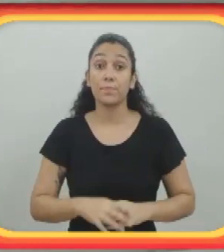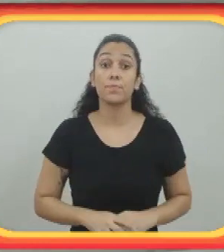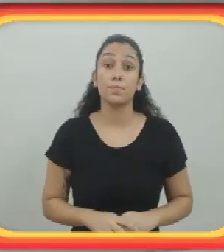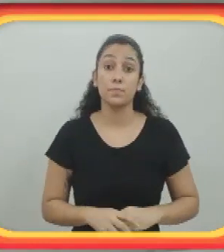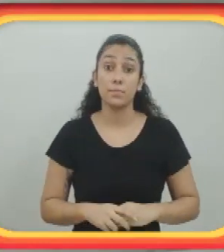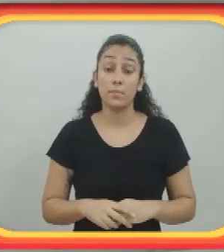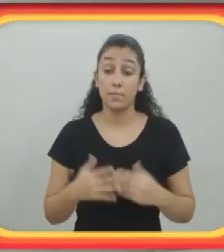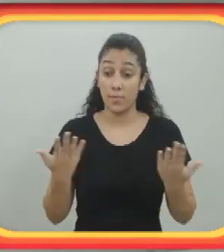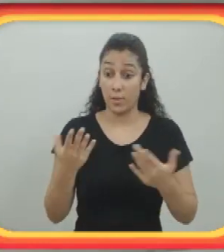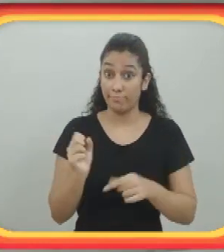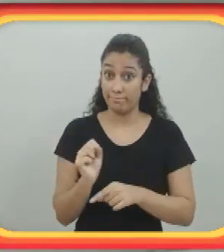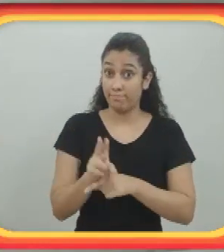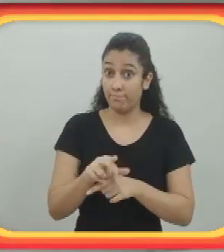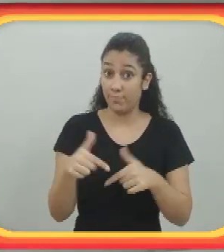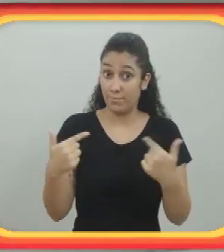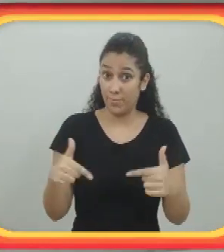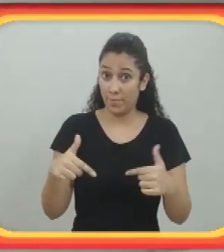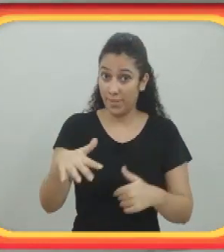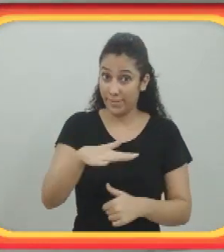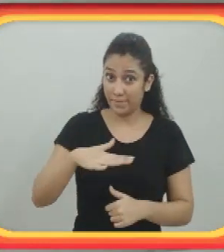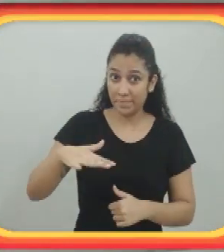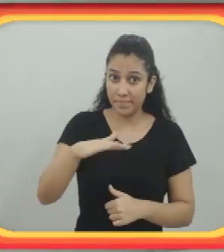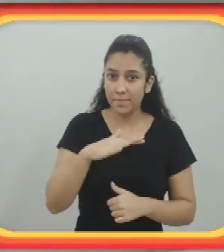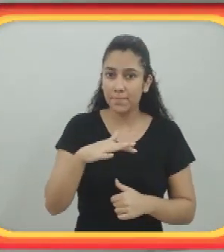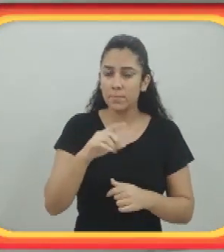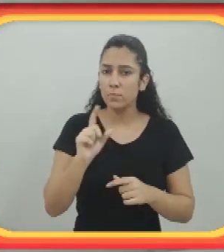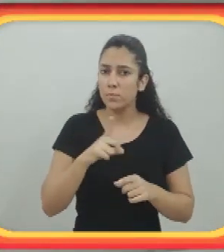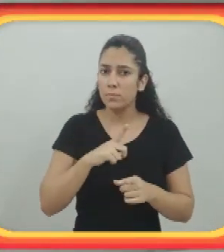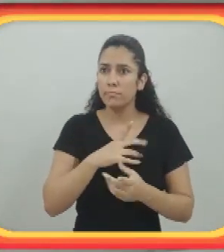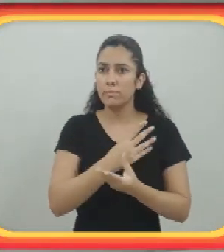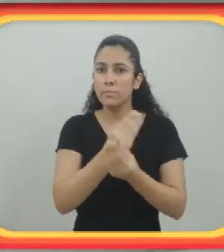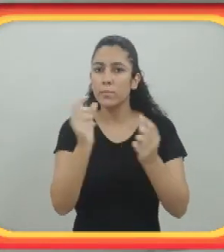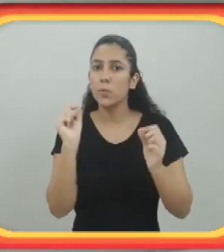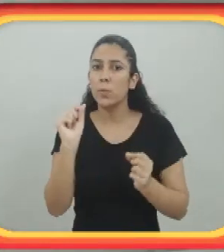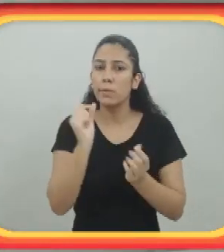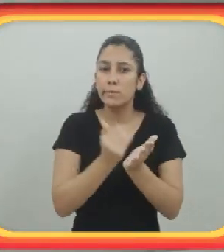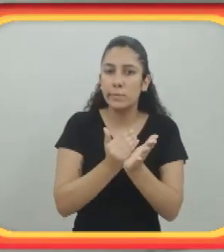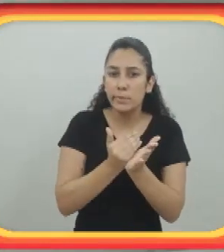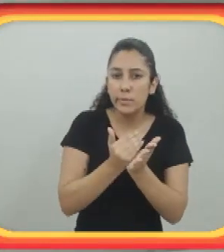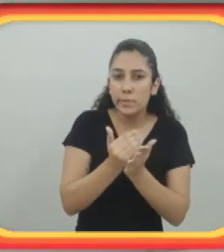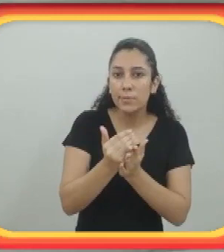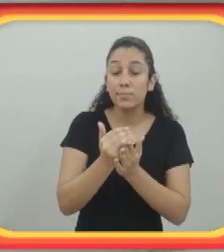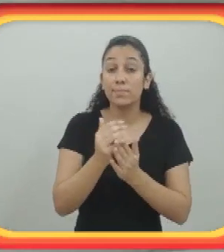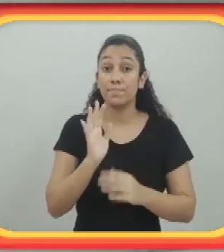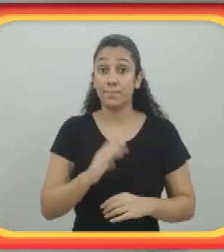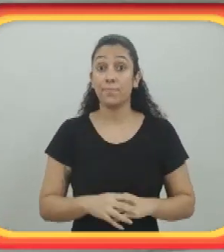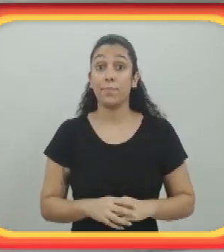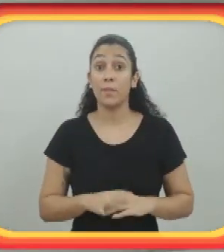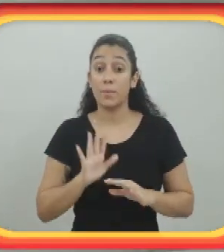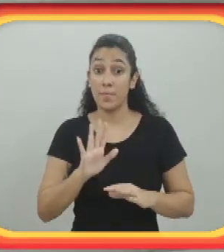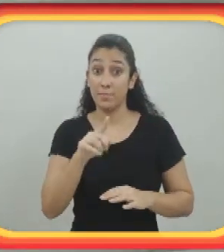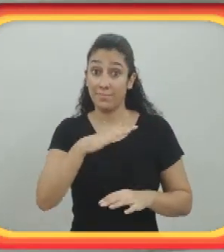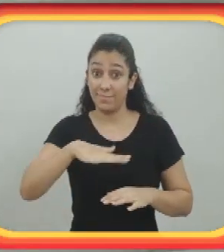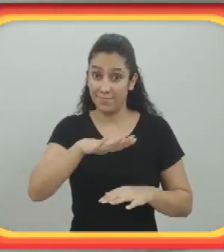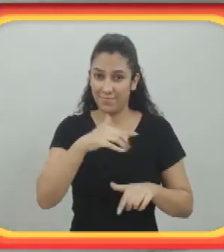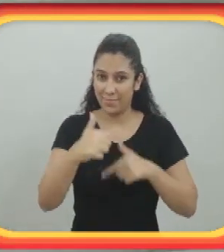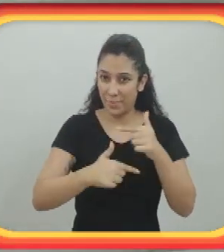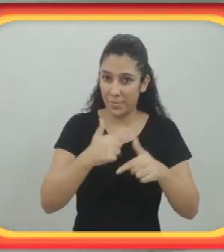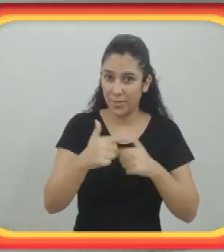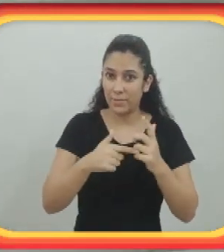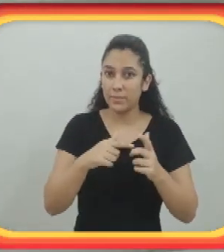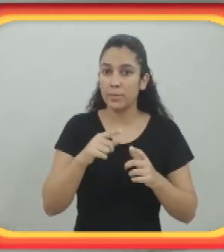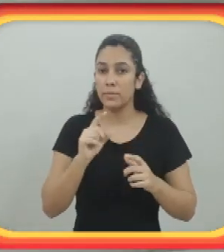ele é capaz, de que ele tem que acreditar no potencial dele, que ele realmente tem